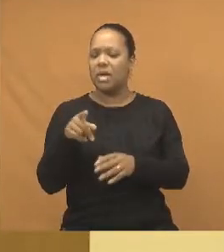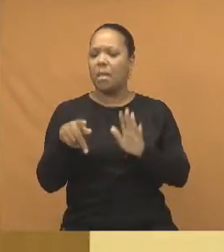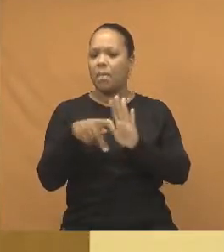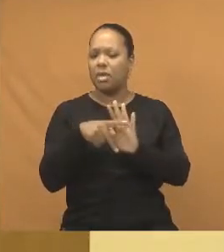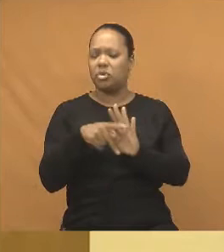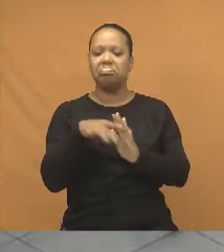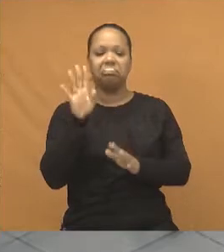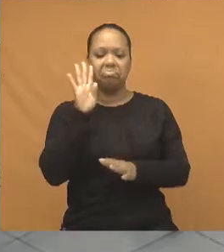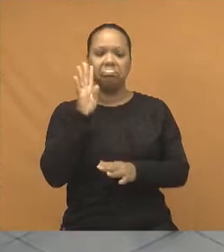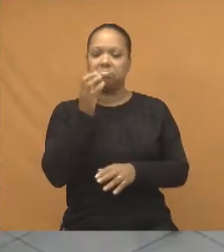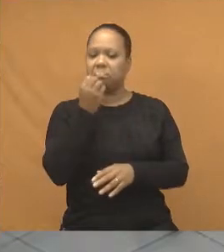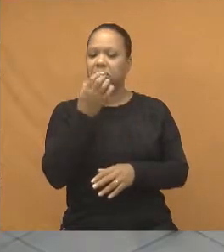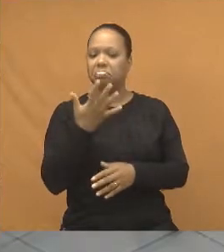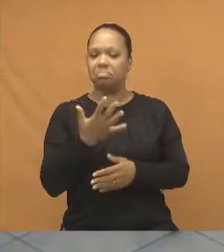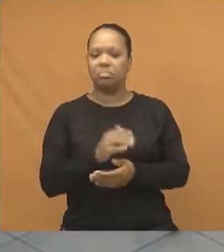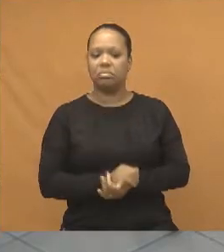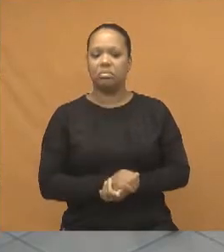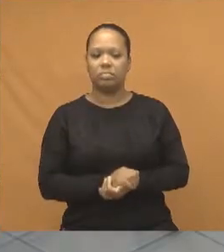projeto.